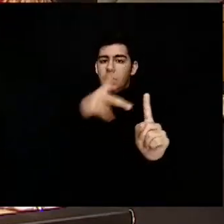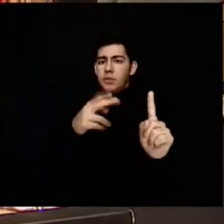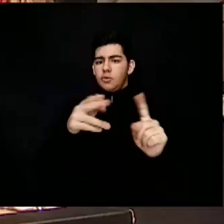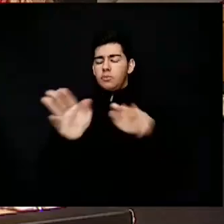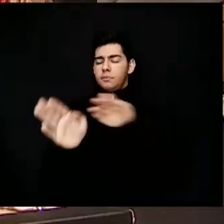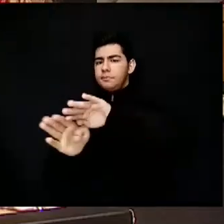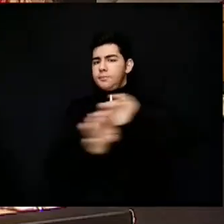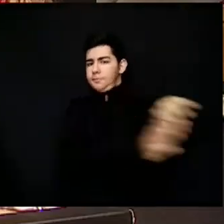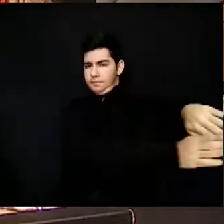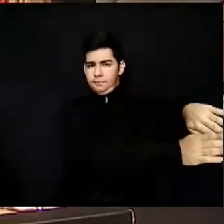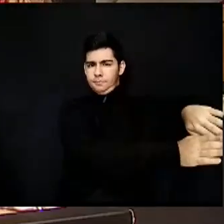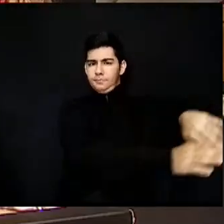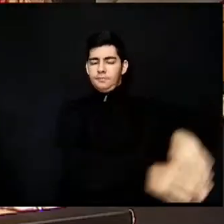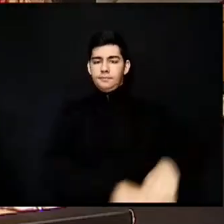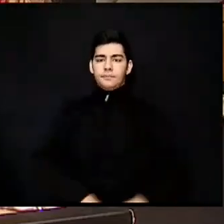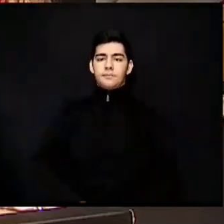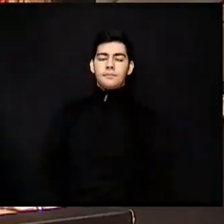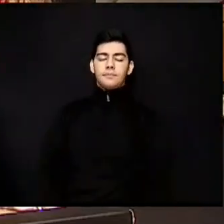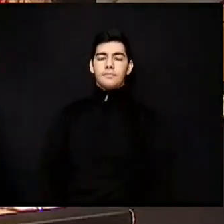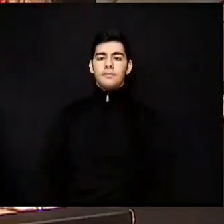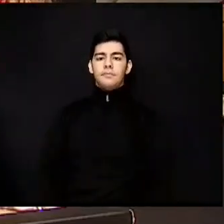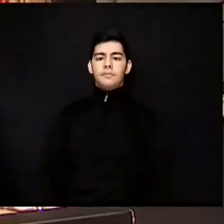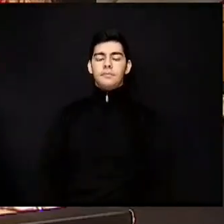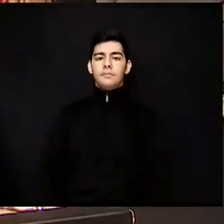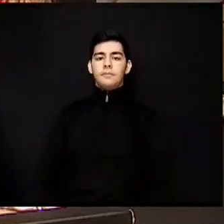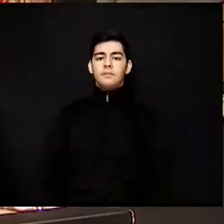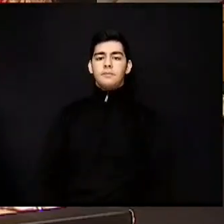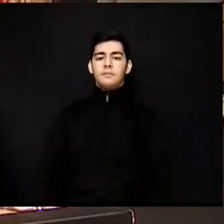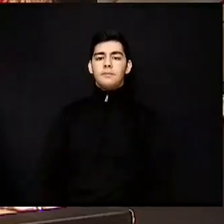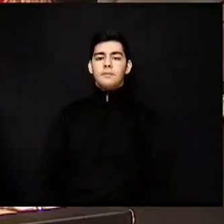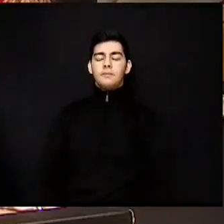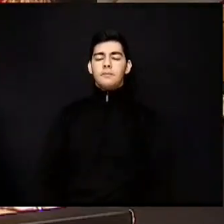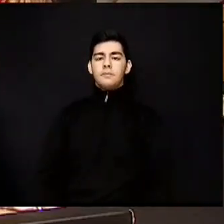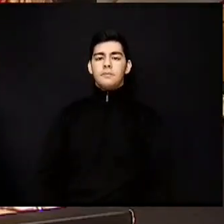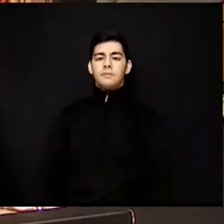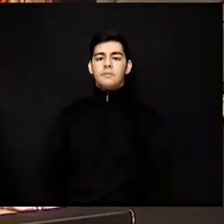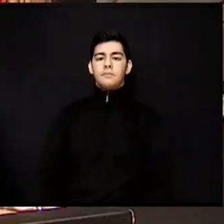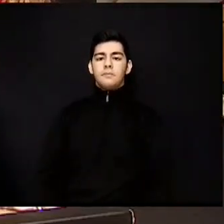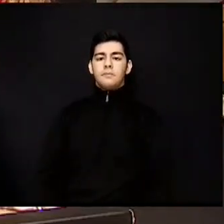guarda. Esses búzios abertos também não.